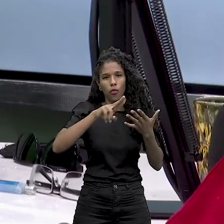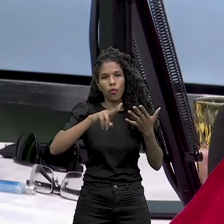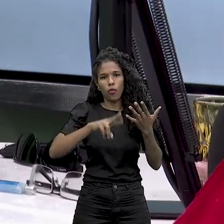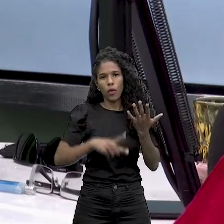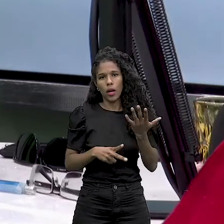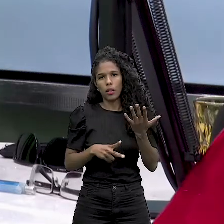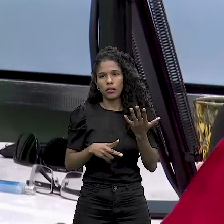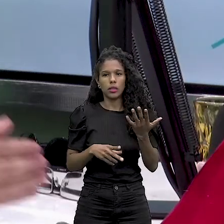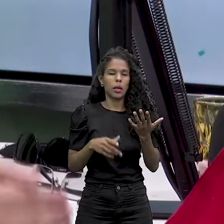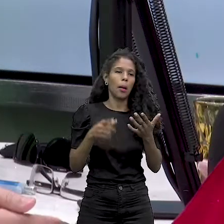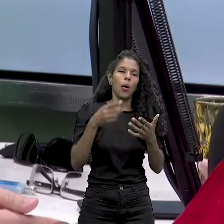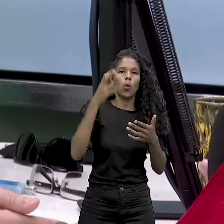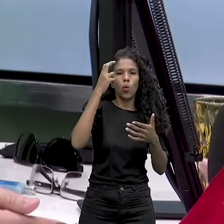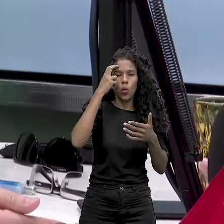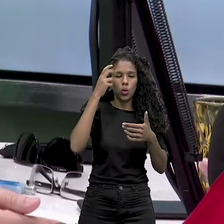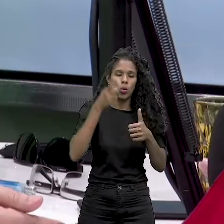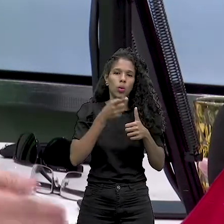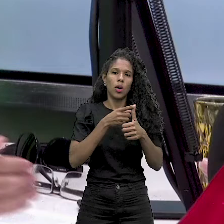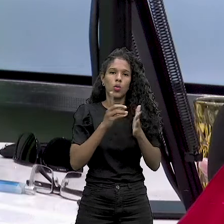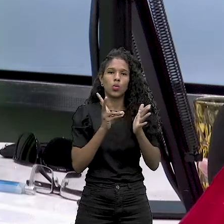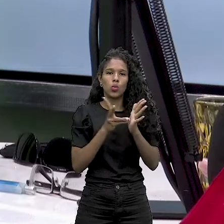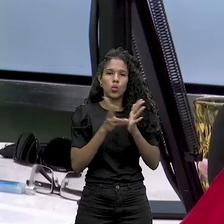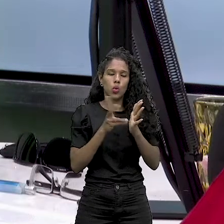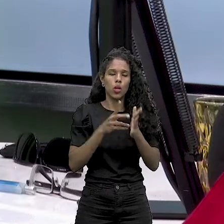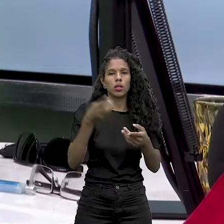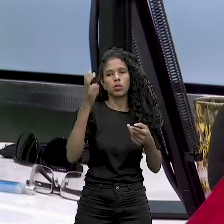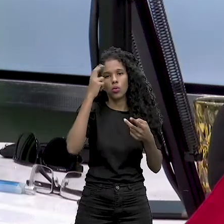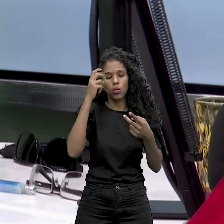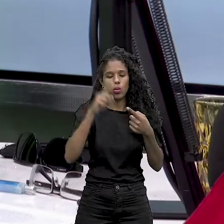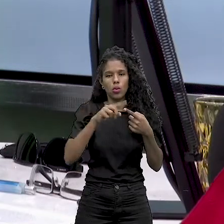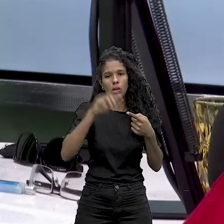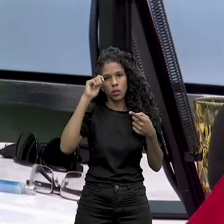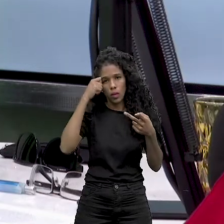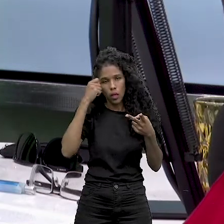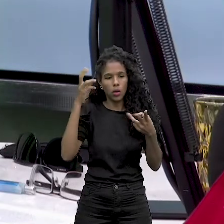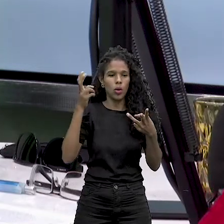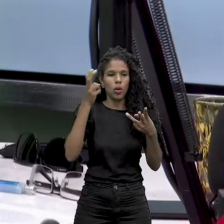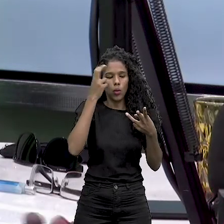correto? Assim como, por exemplo, você tem um indígena, o indígena, ele